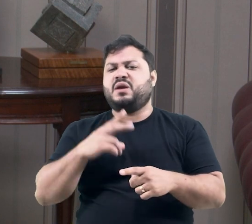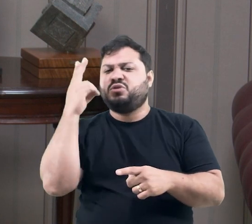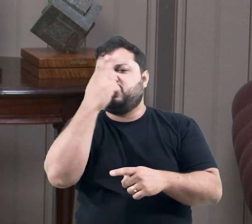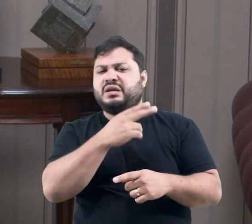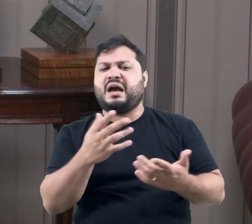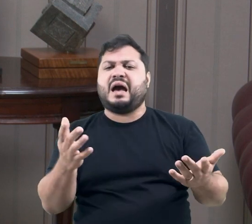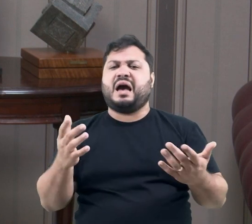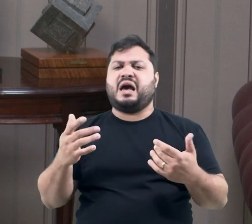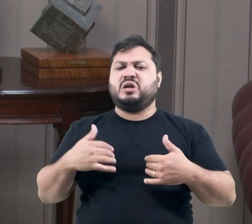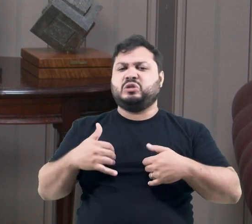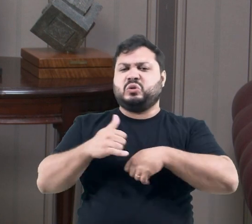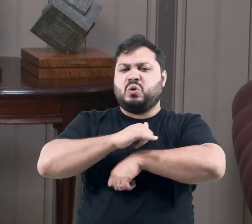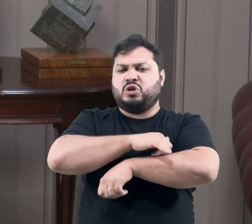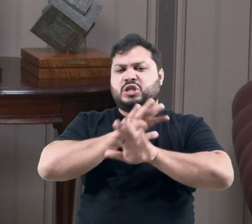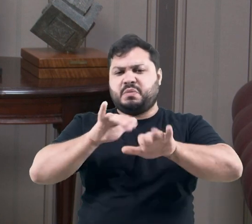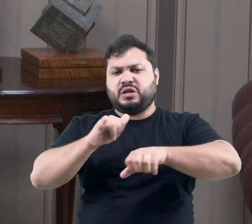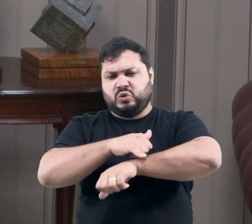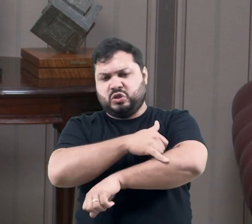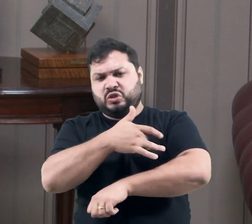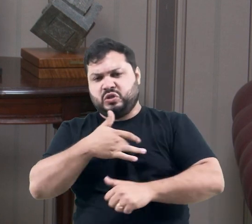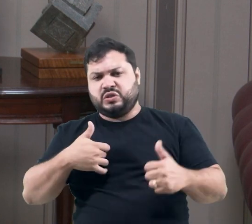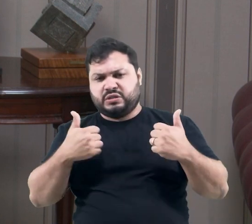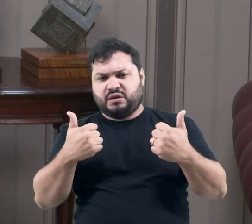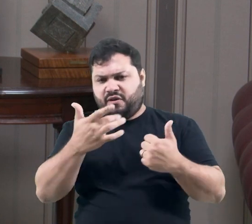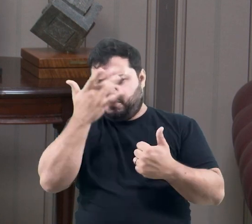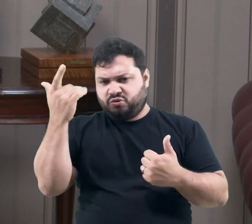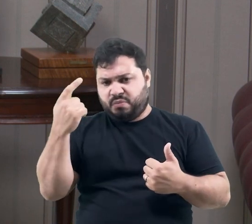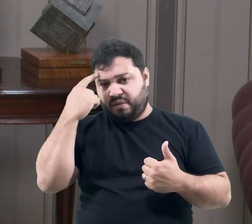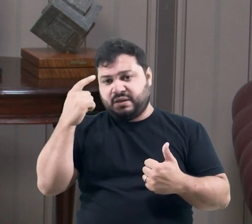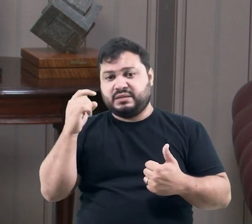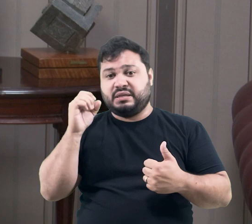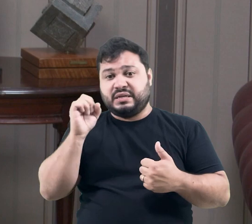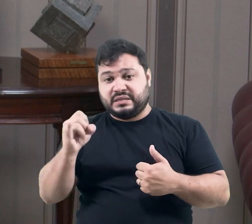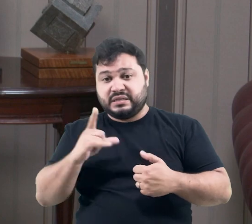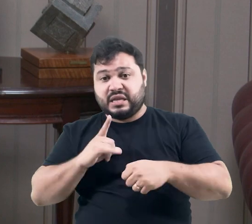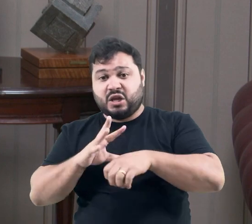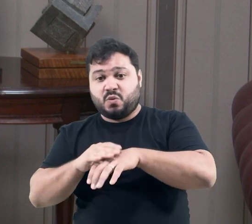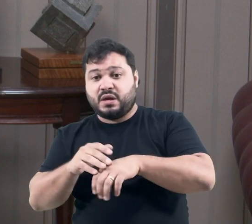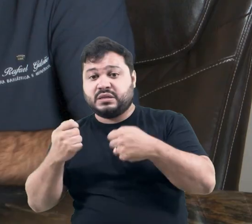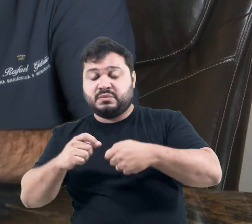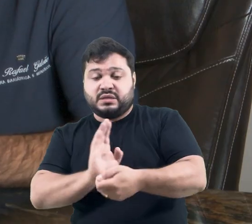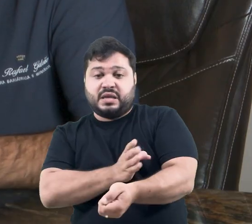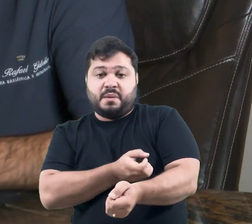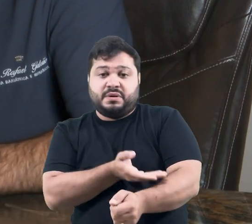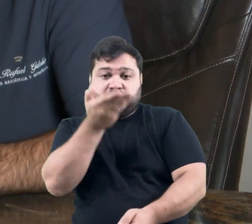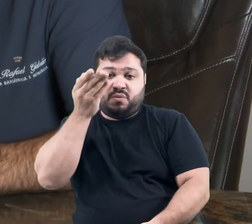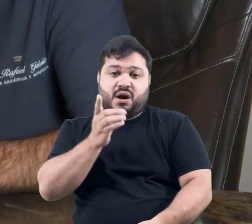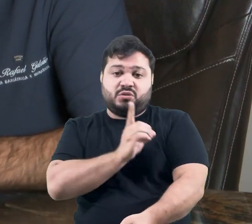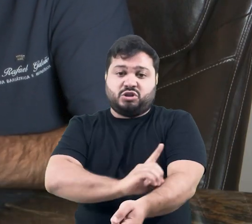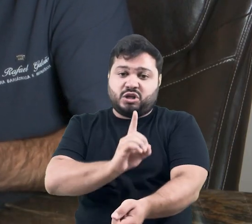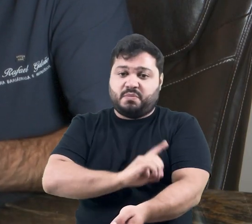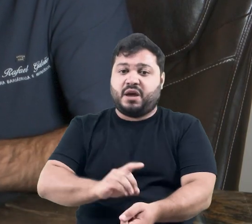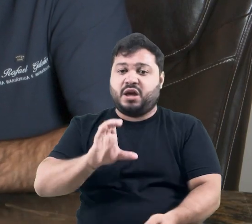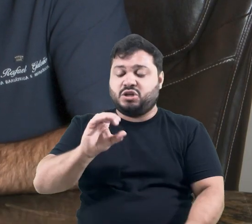estigma de que, não, eu sou um gordinho, mas sou um gordinho saudável. As pessoas têm a ideia de que para a pessoa ter doença, ela tem que ter pressão alta,